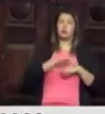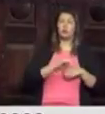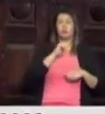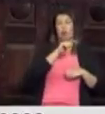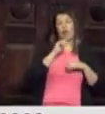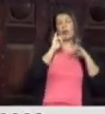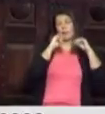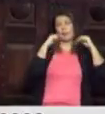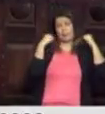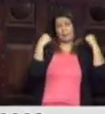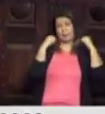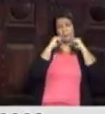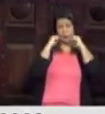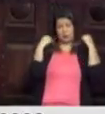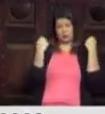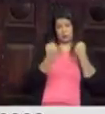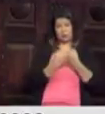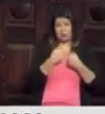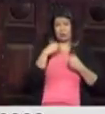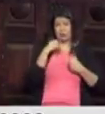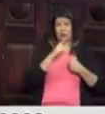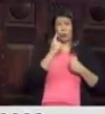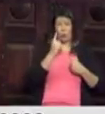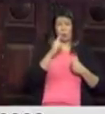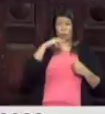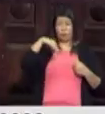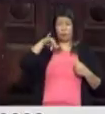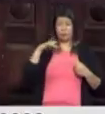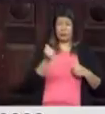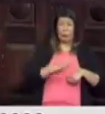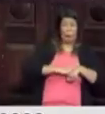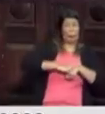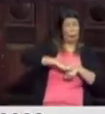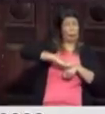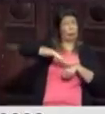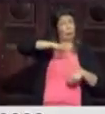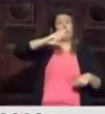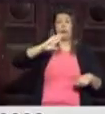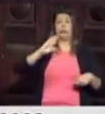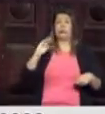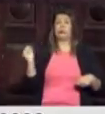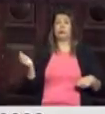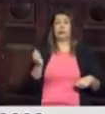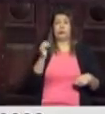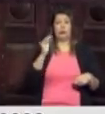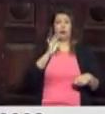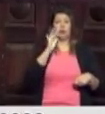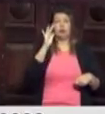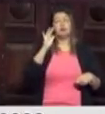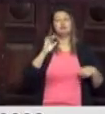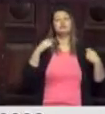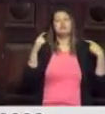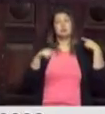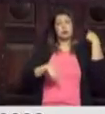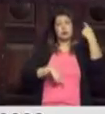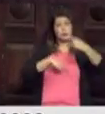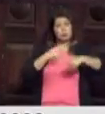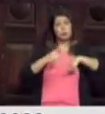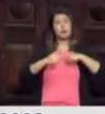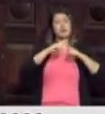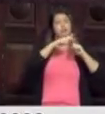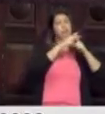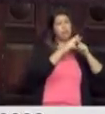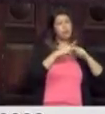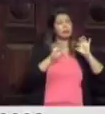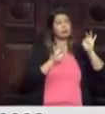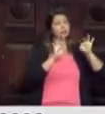custou mais de R$1 bilhão e 200 mil aos cofres públicos, que foi absolutamente reformado, se transformou